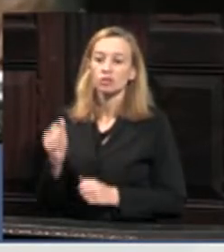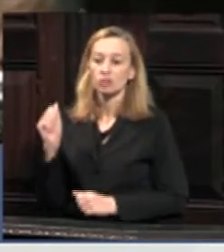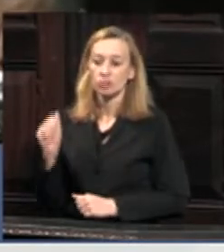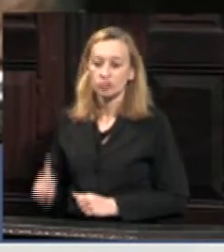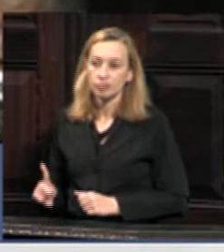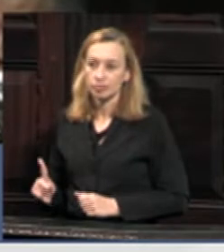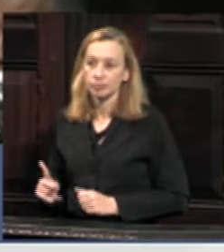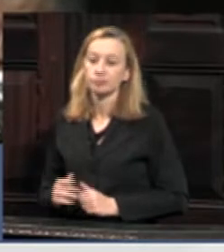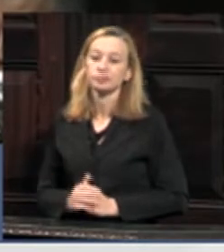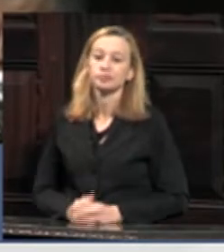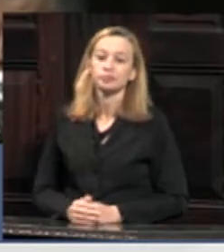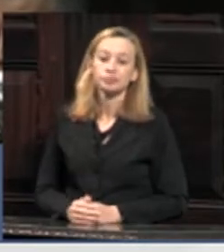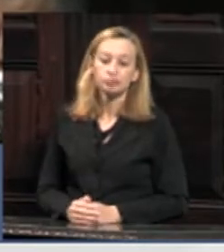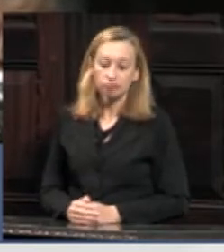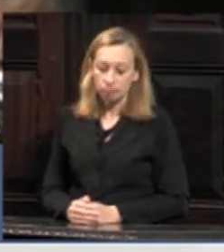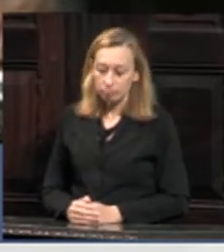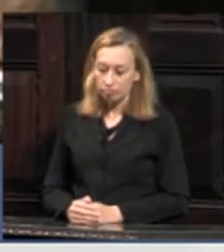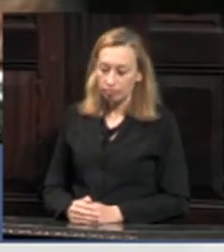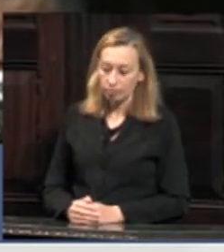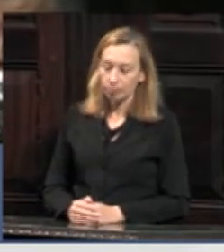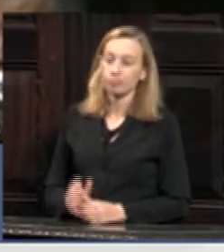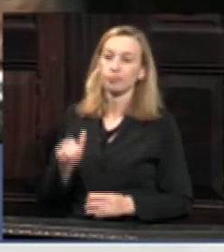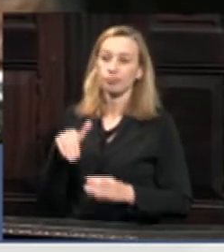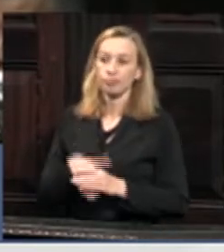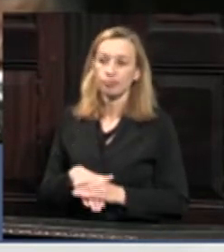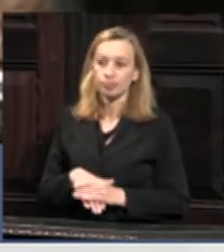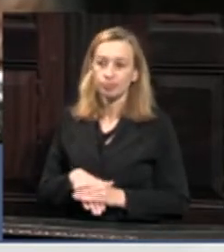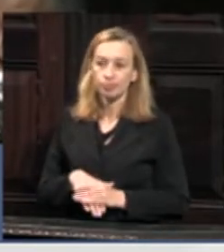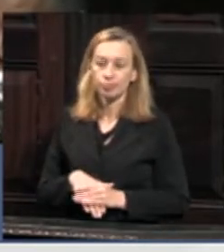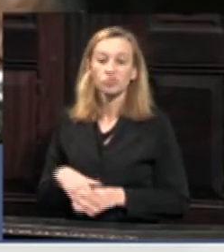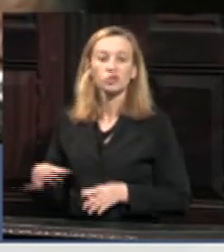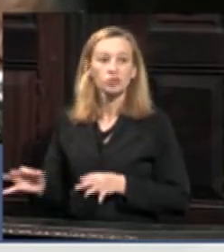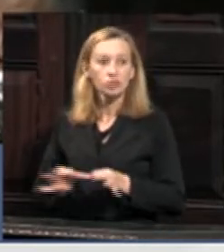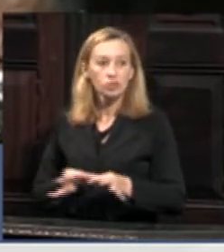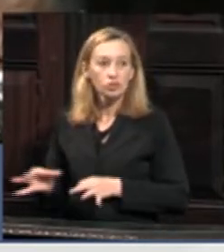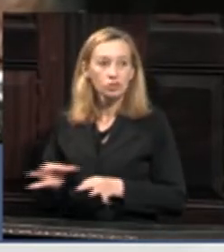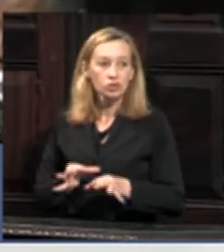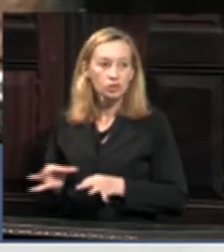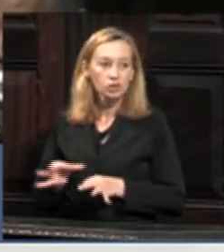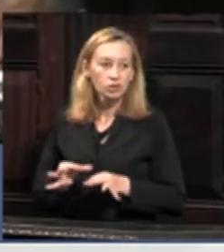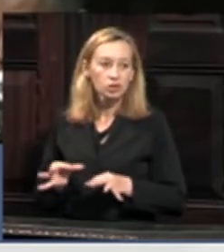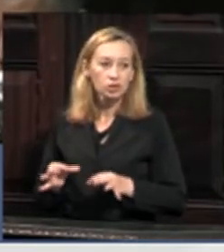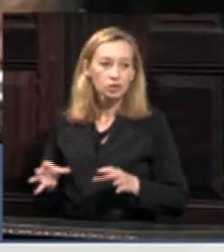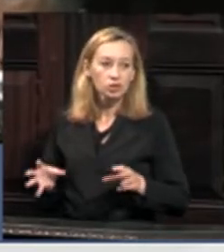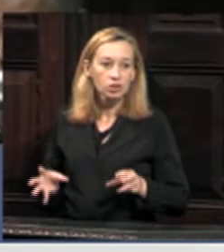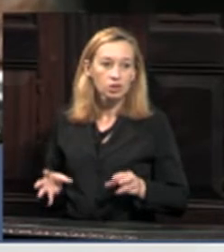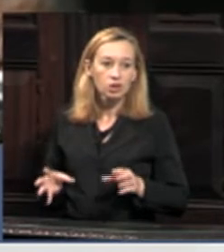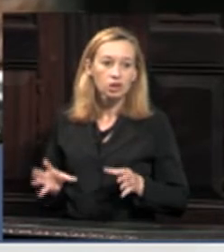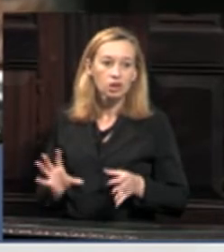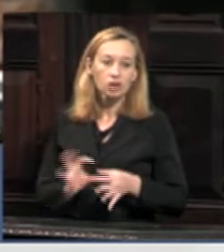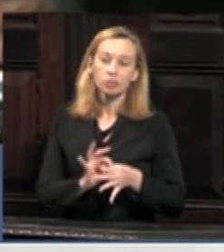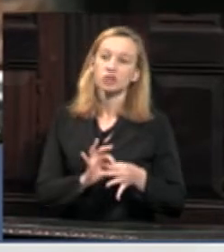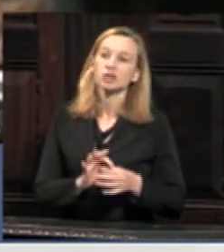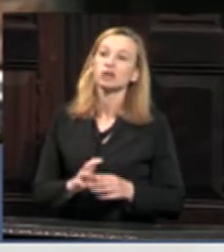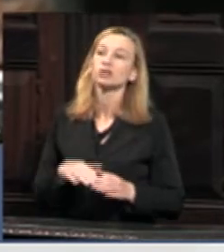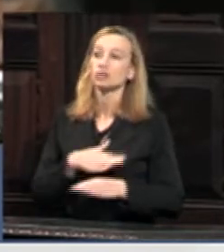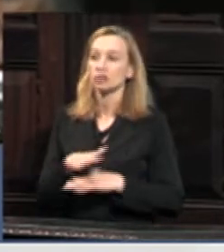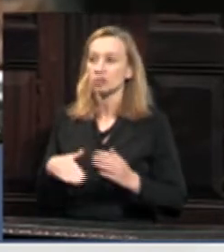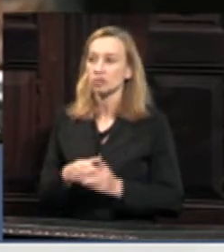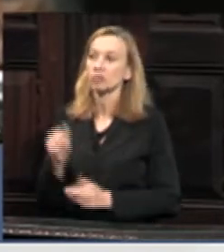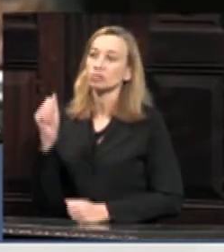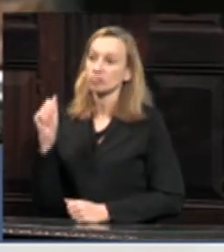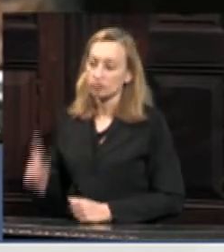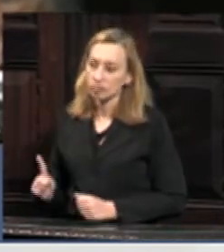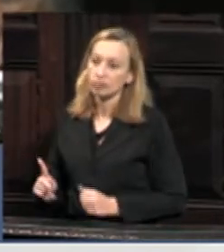estão. Aprovado. Em votação o projeto assim emendado. Senhores que aprovam, permaneçam